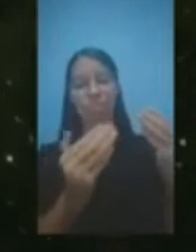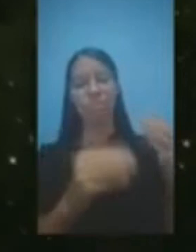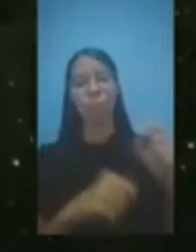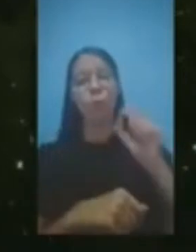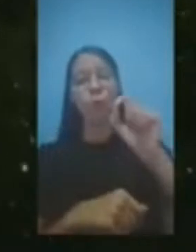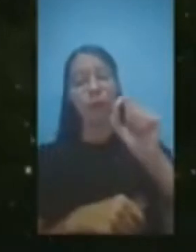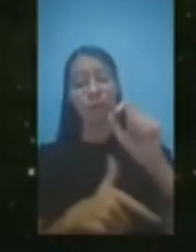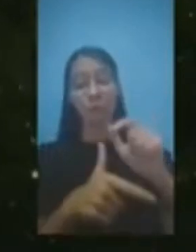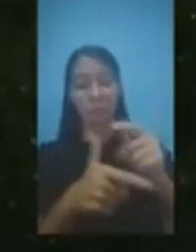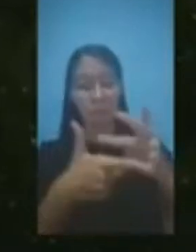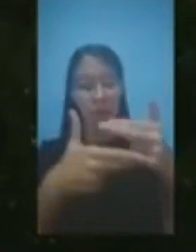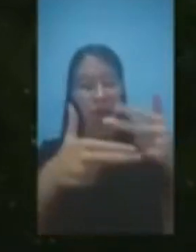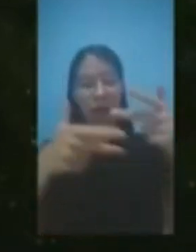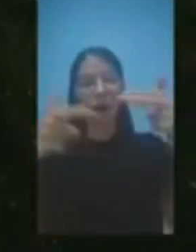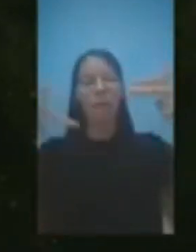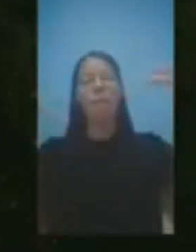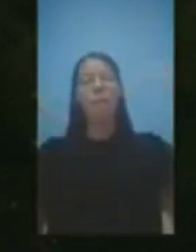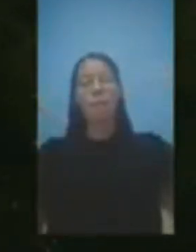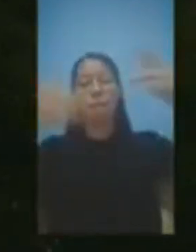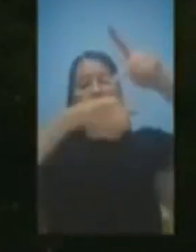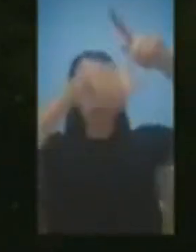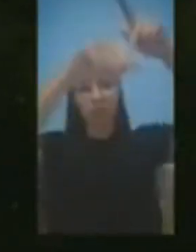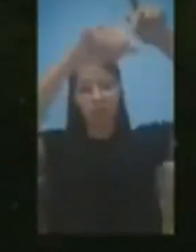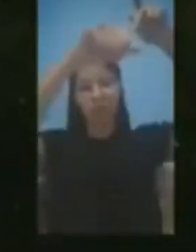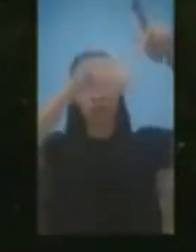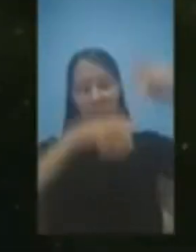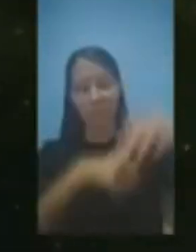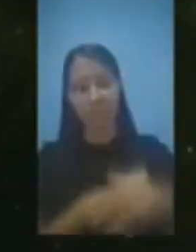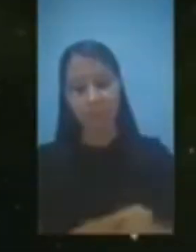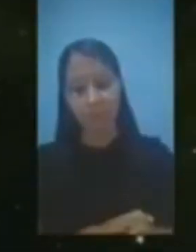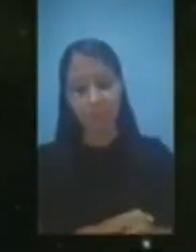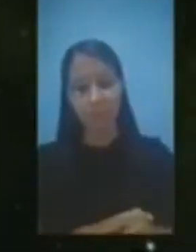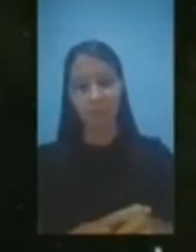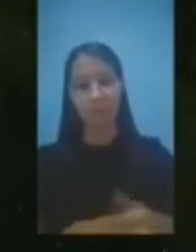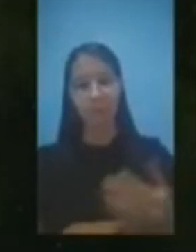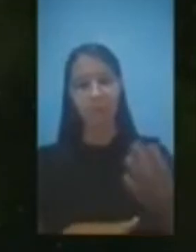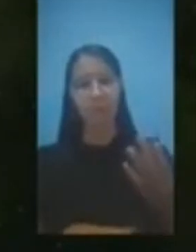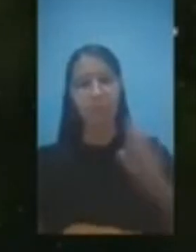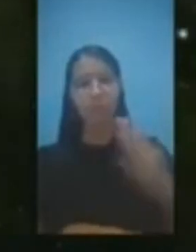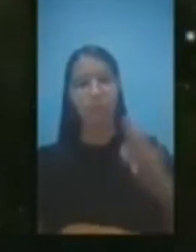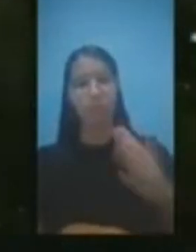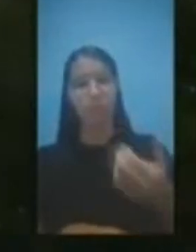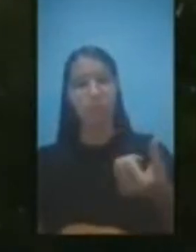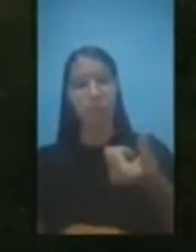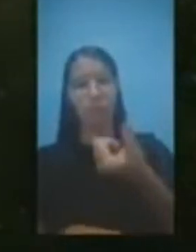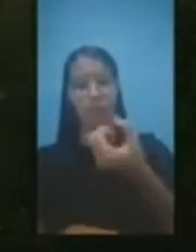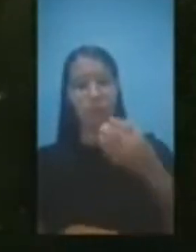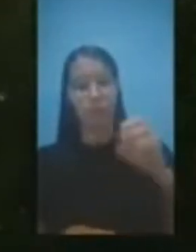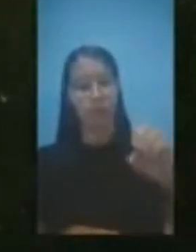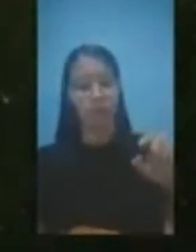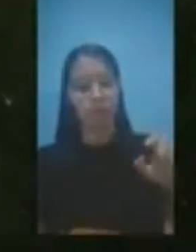para centenas de bilhões de galáxias no universo. Isto resultaria na existência de mais de